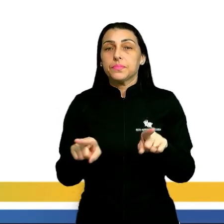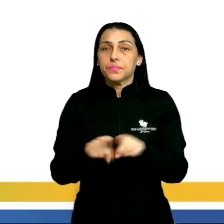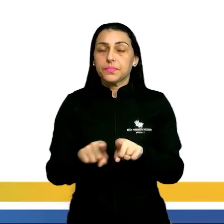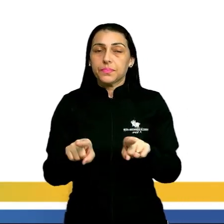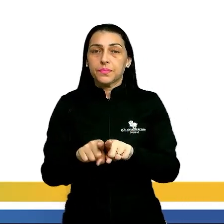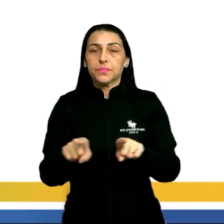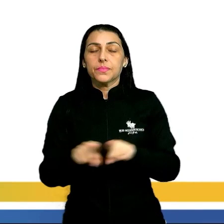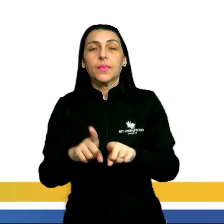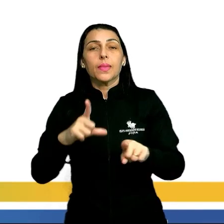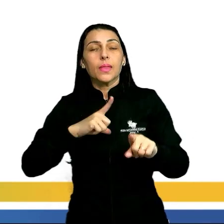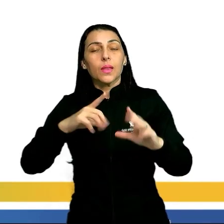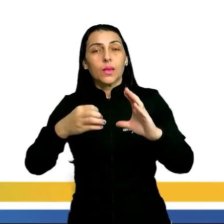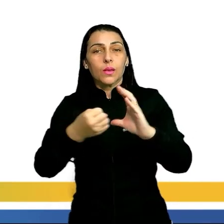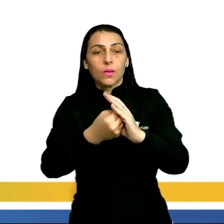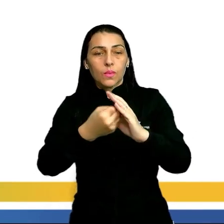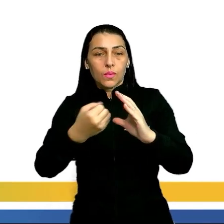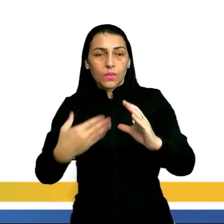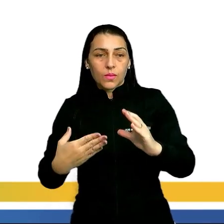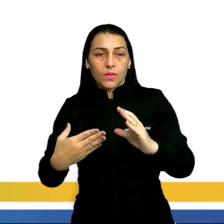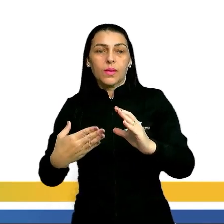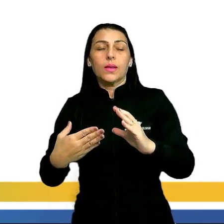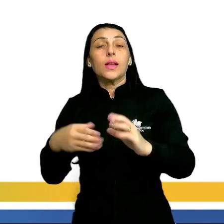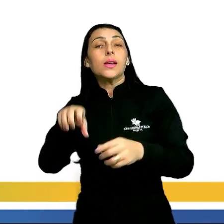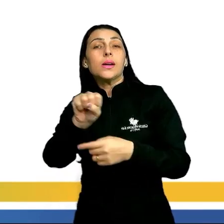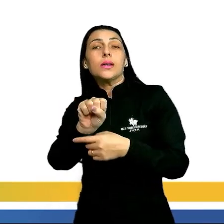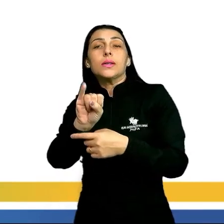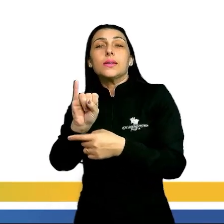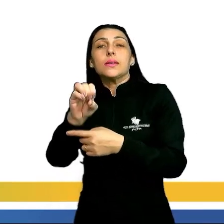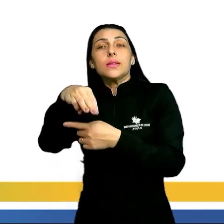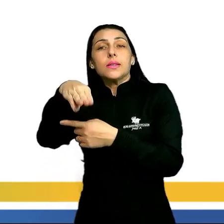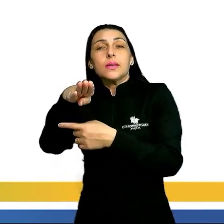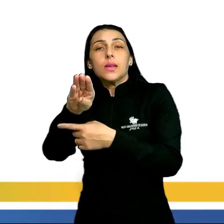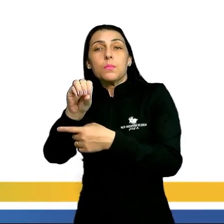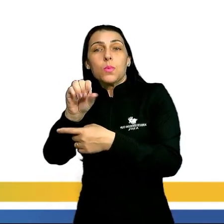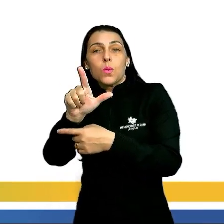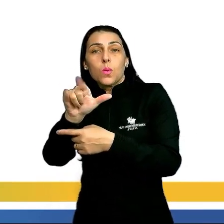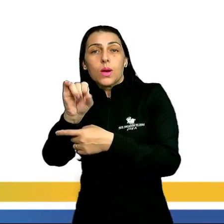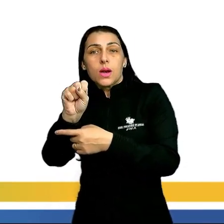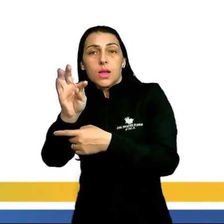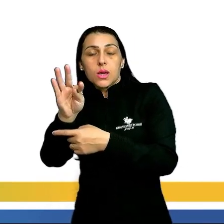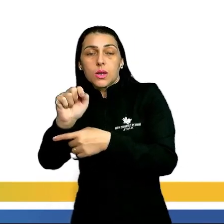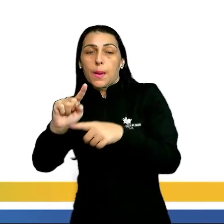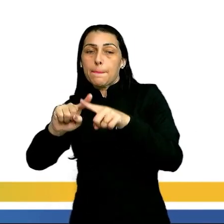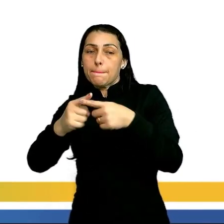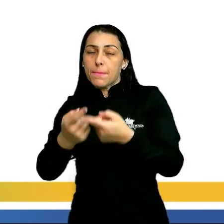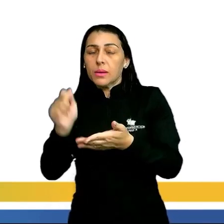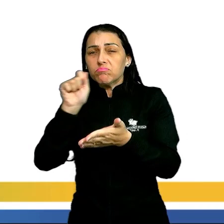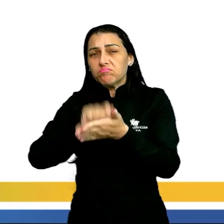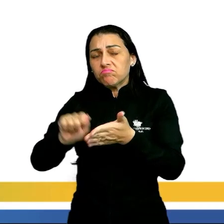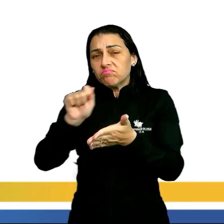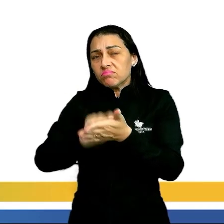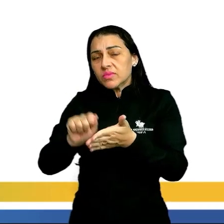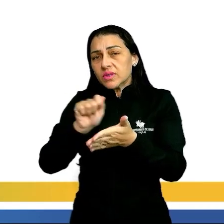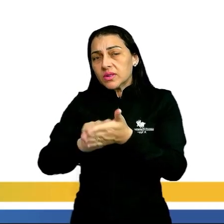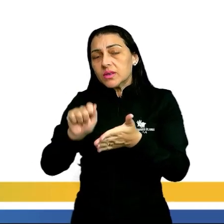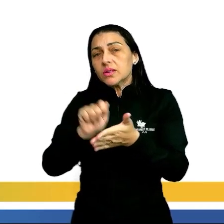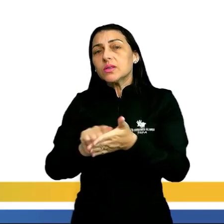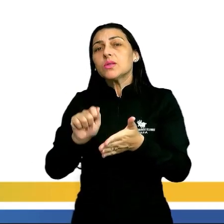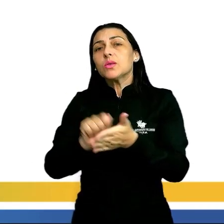disso, ele tem uma característica simbolista, mas a obra dele, ela entra aí